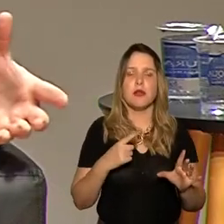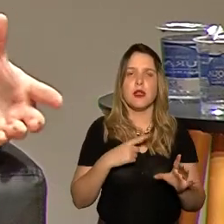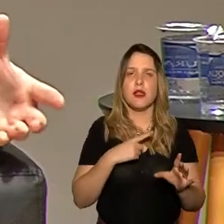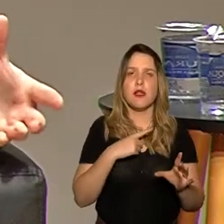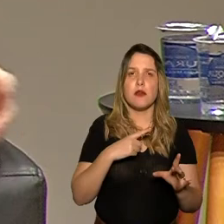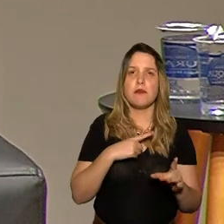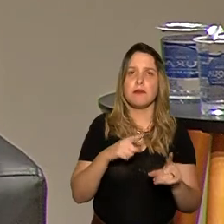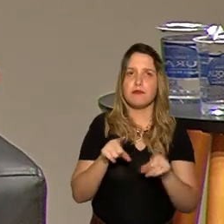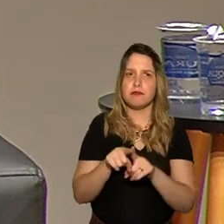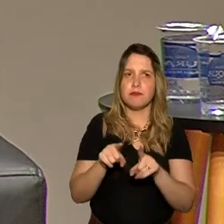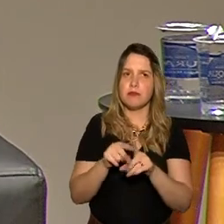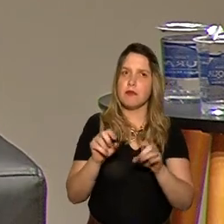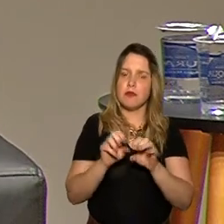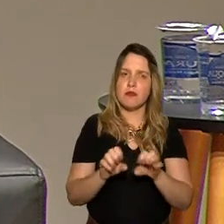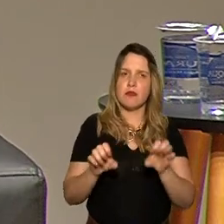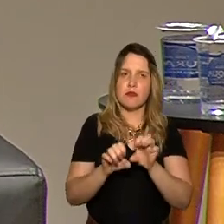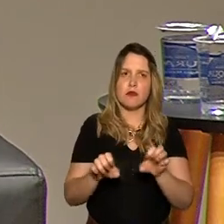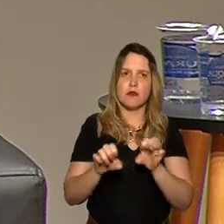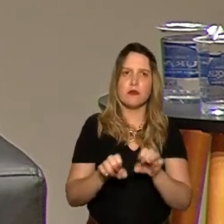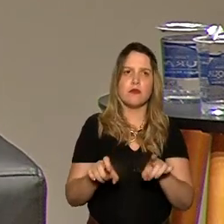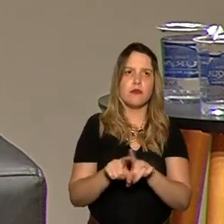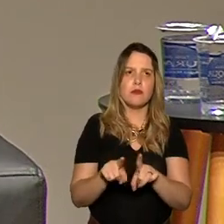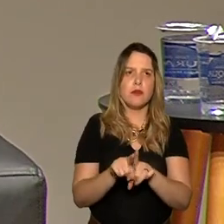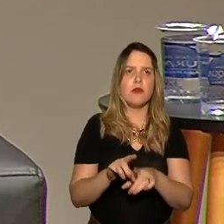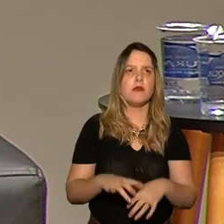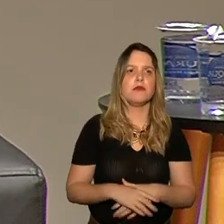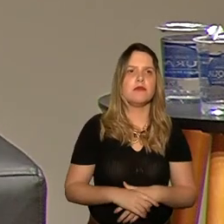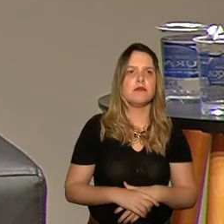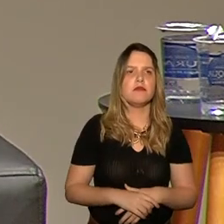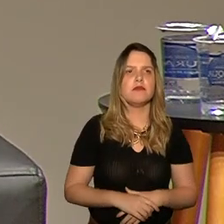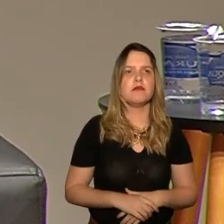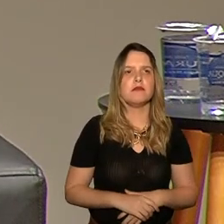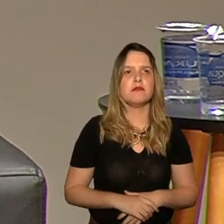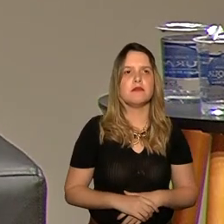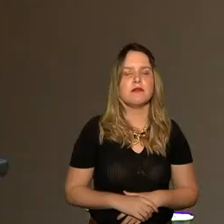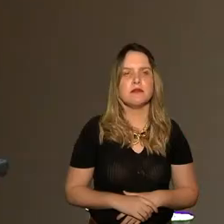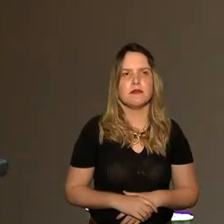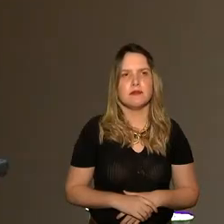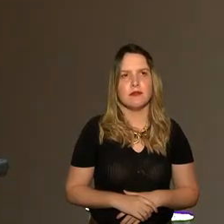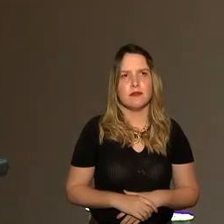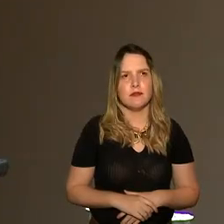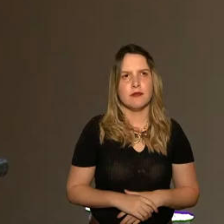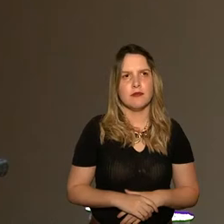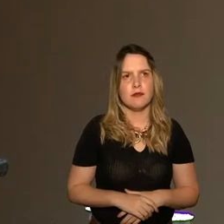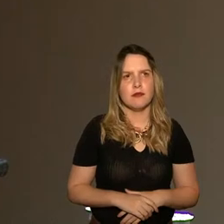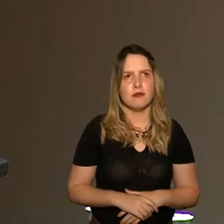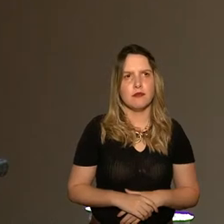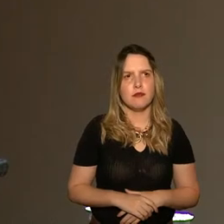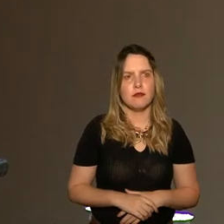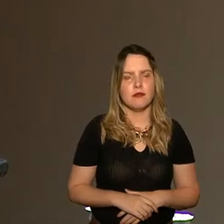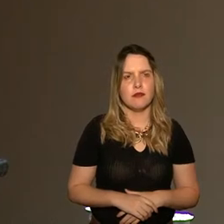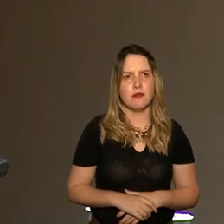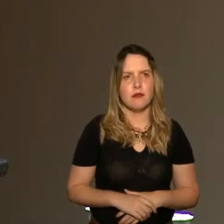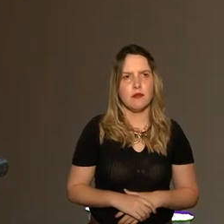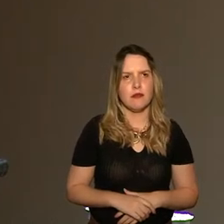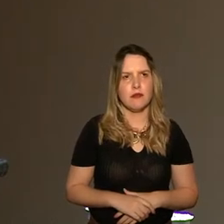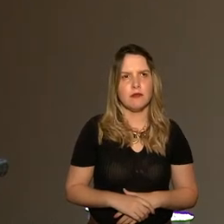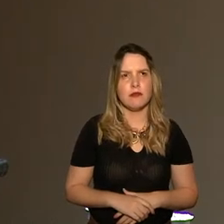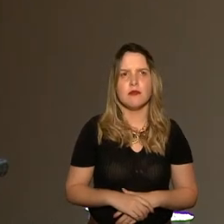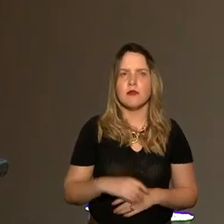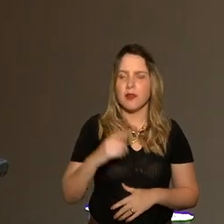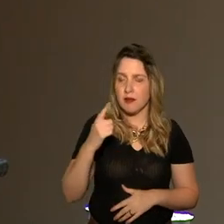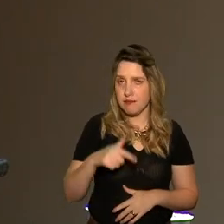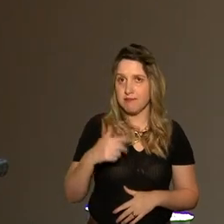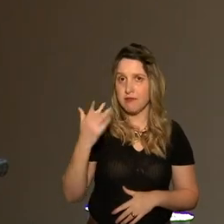seria mero beneficiário a coisa é mais complexa do que isso é mais complexa sim e por isso é